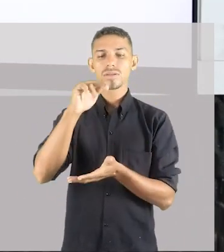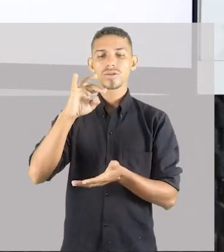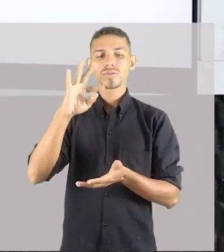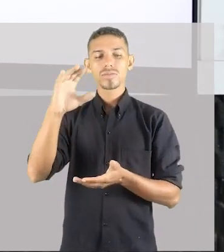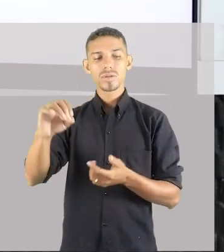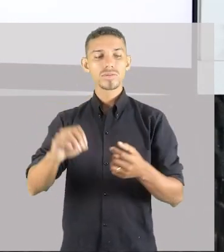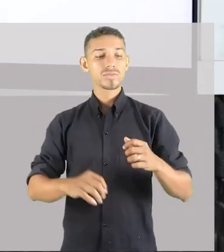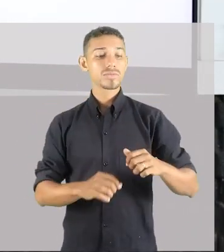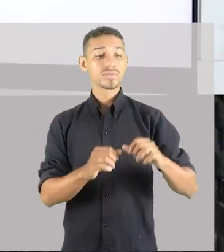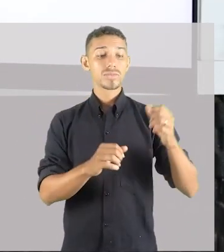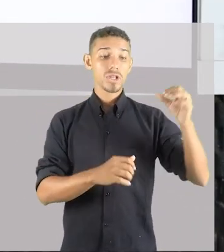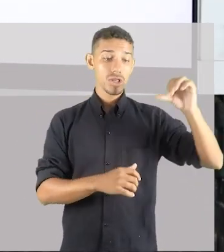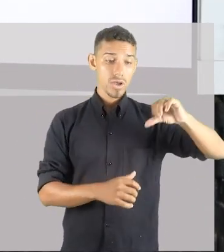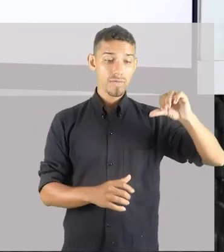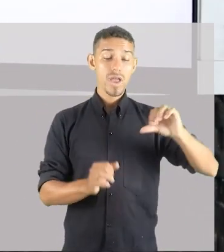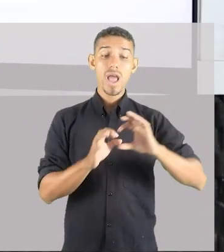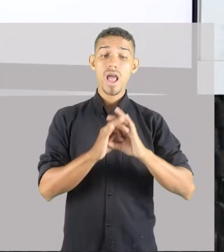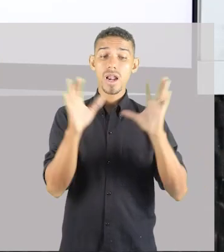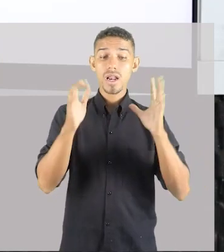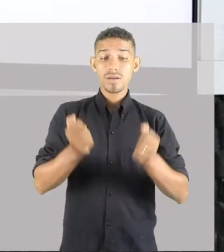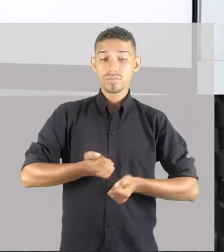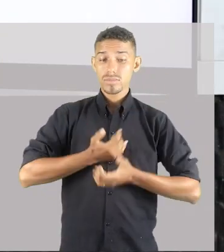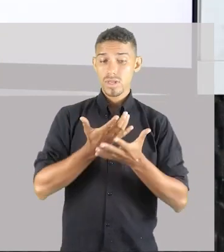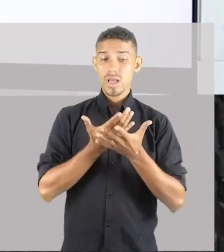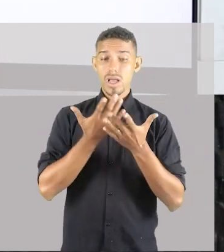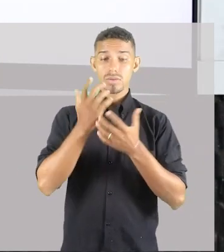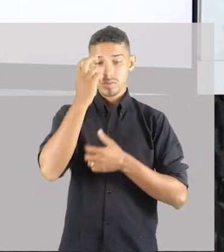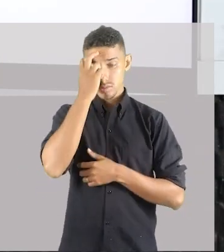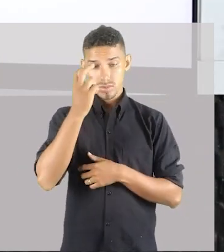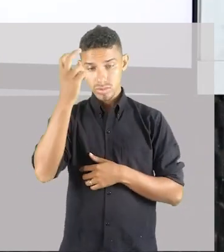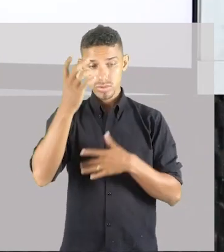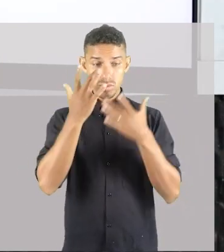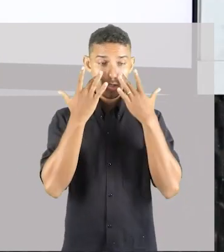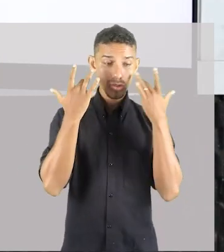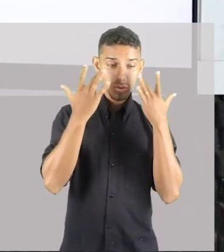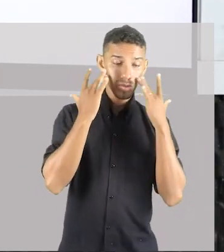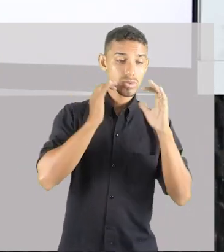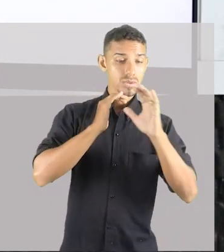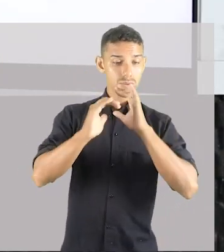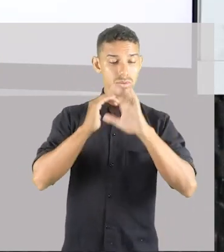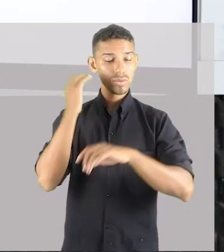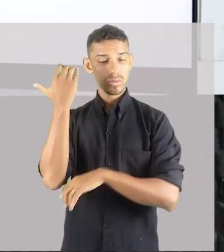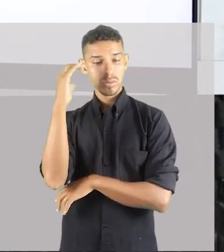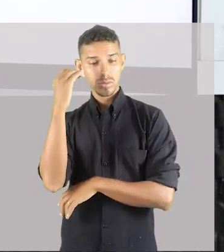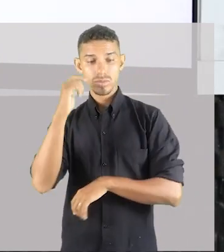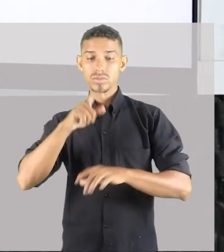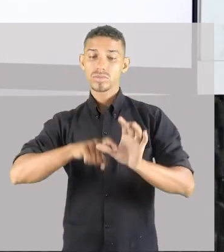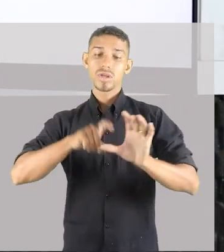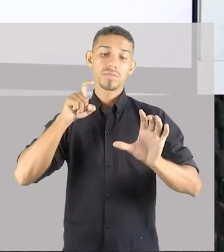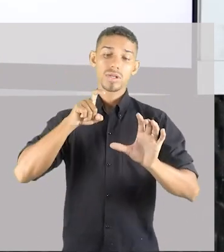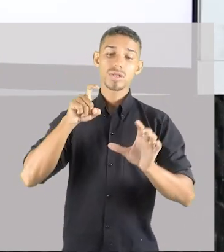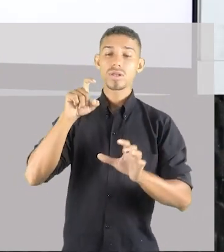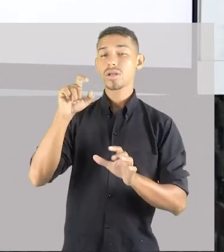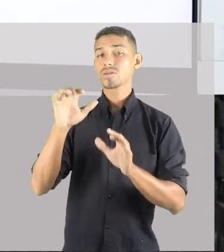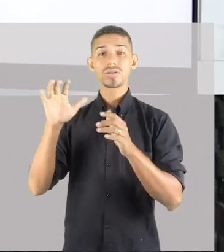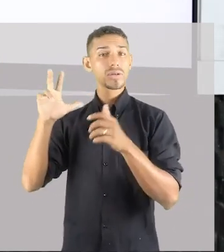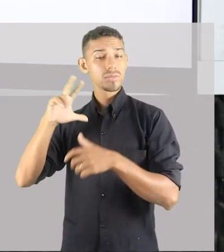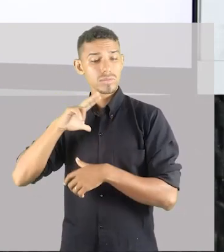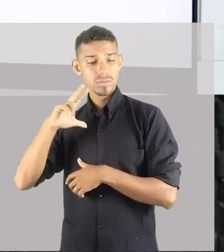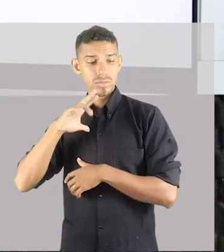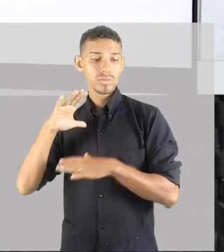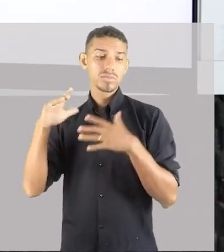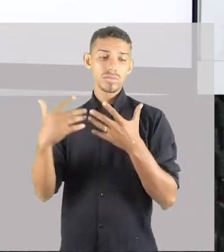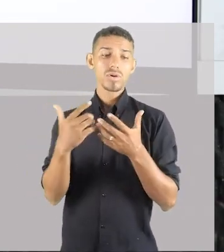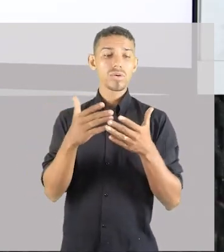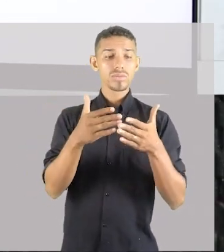no é livre expressão da atividade intelectual artística científica e de comunicação Independente de censura ou licença só que na